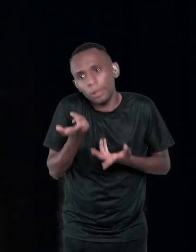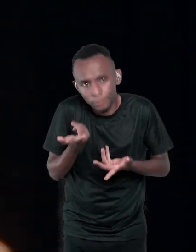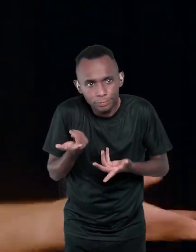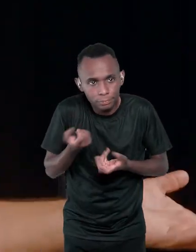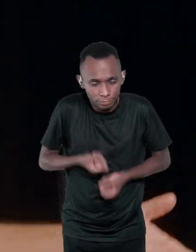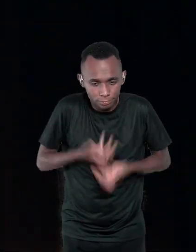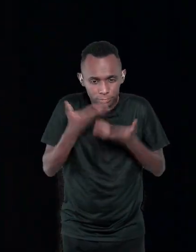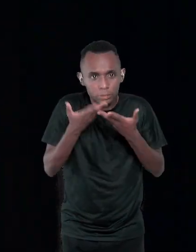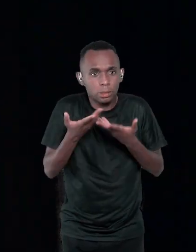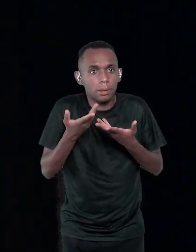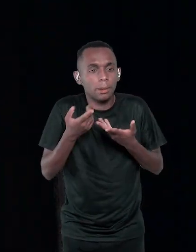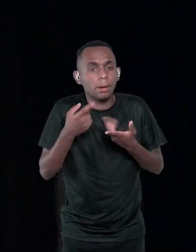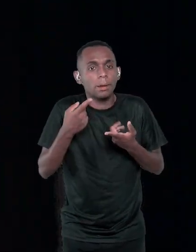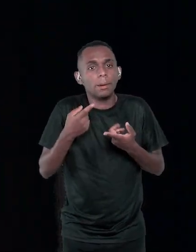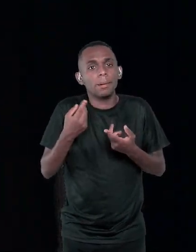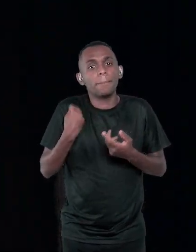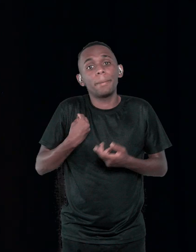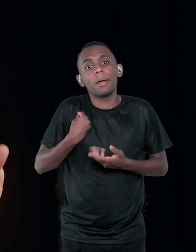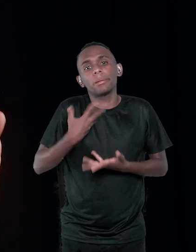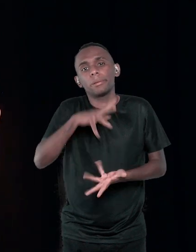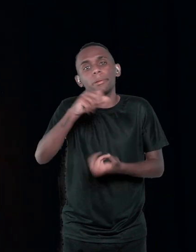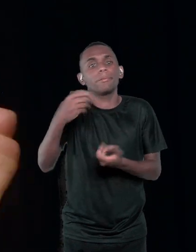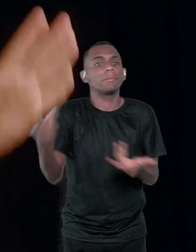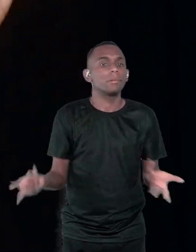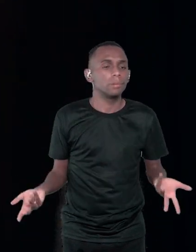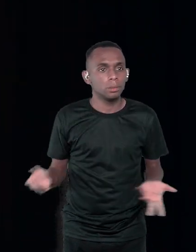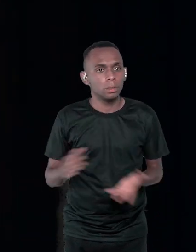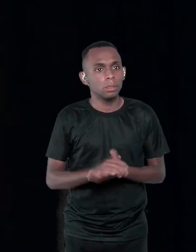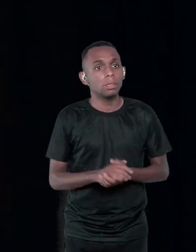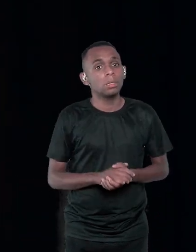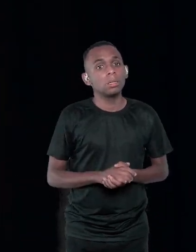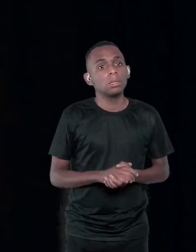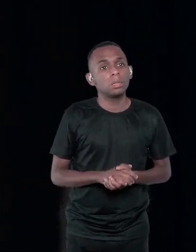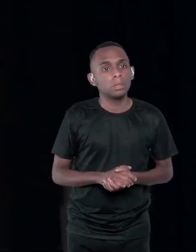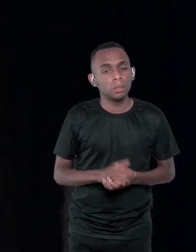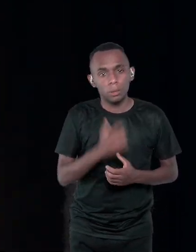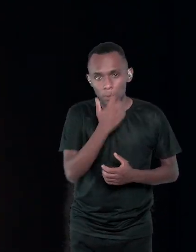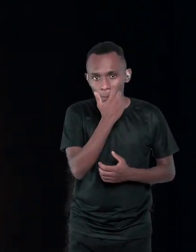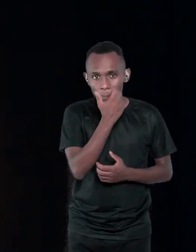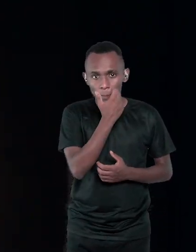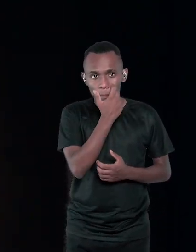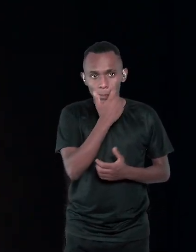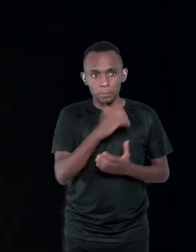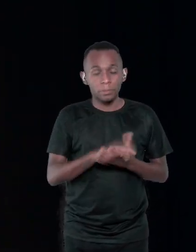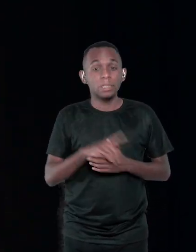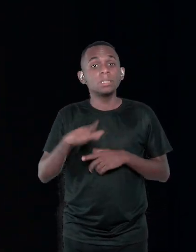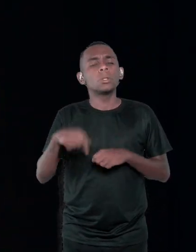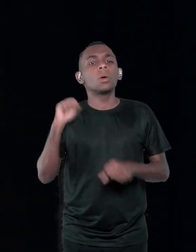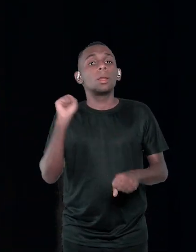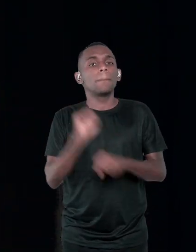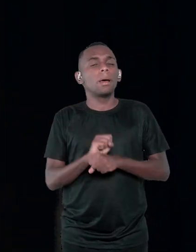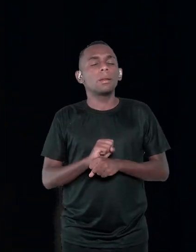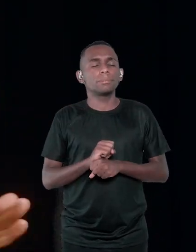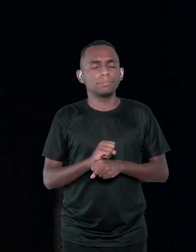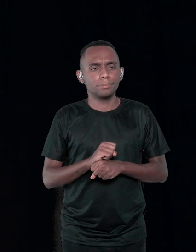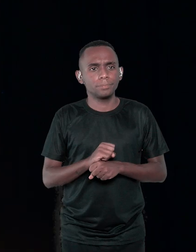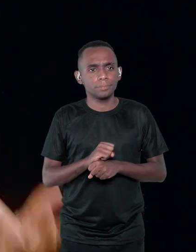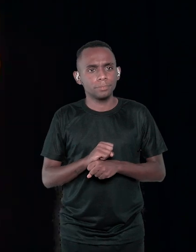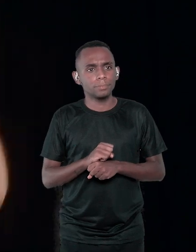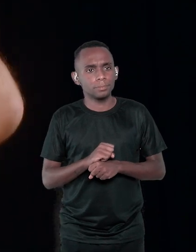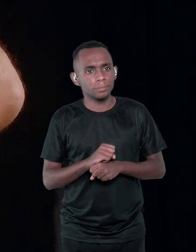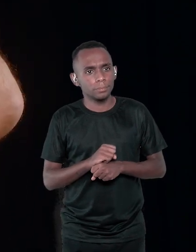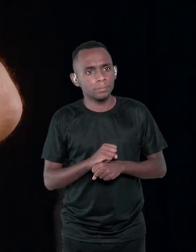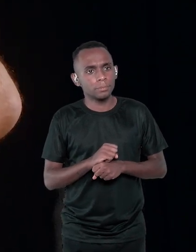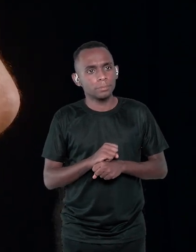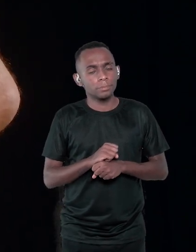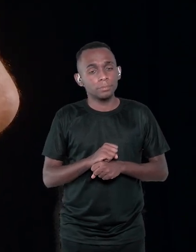era. Para que eu estou aqui na Terra? E ela dá 3 segundos da marcha de pausa também, né?